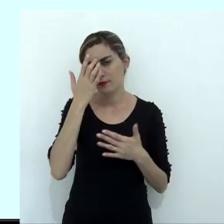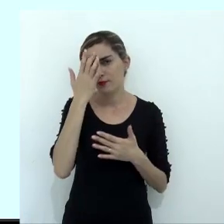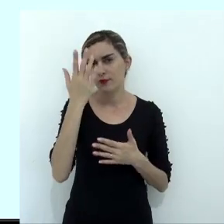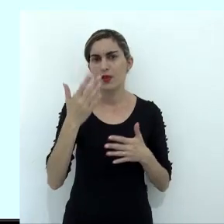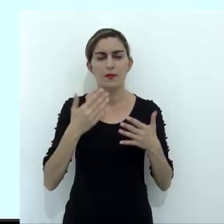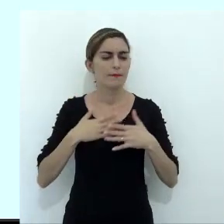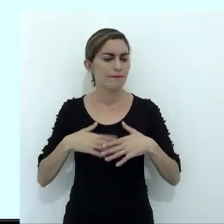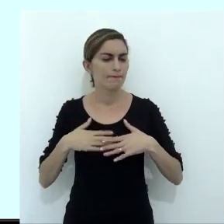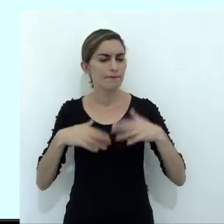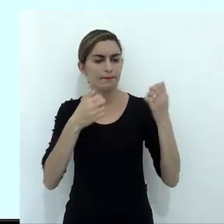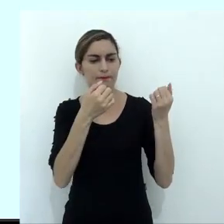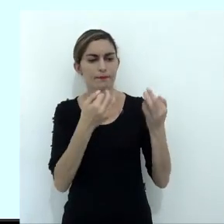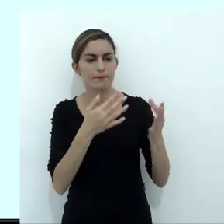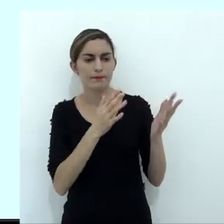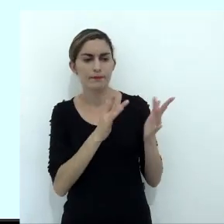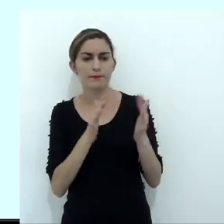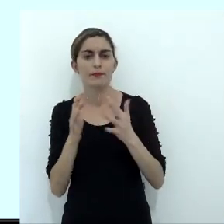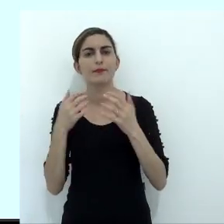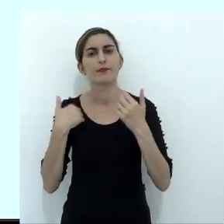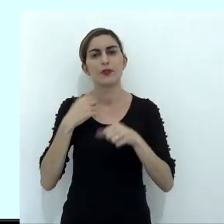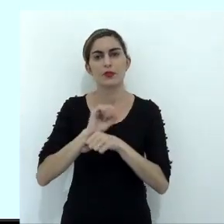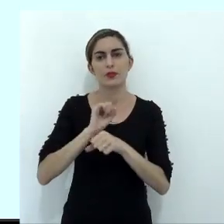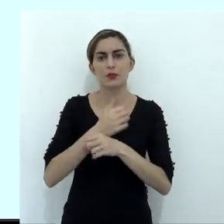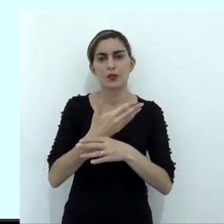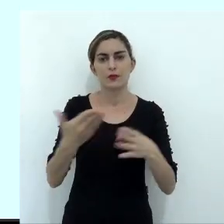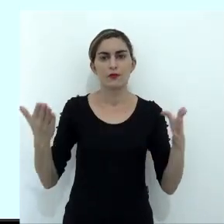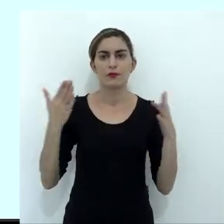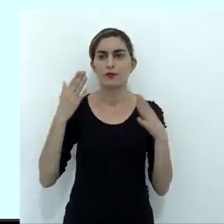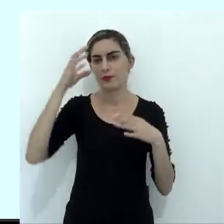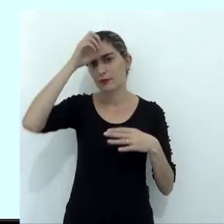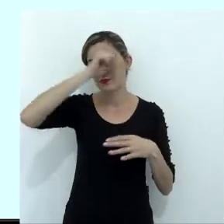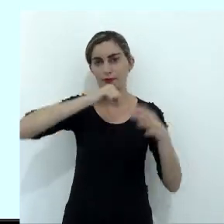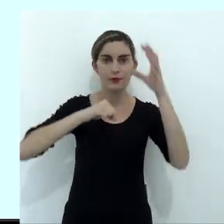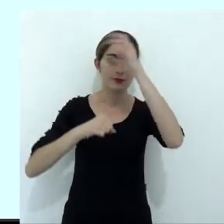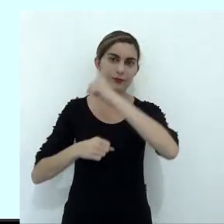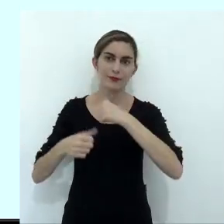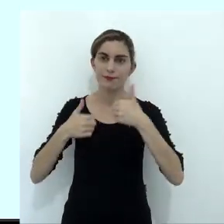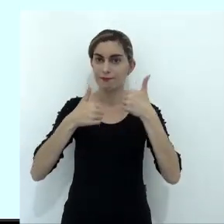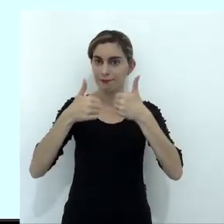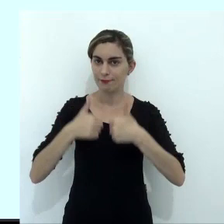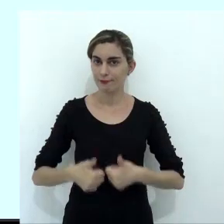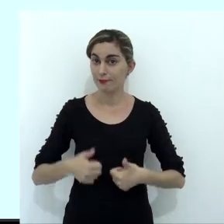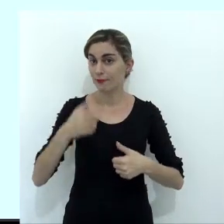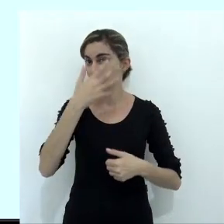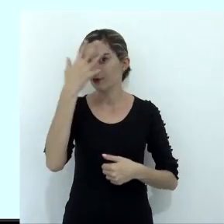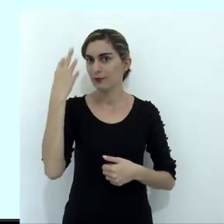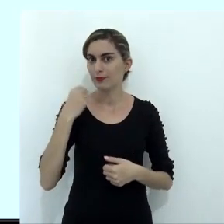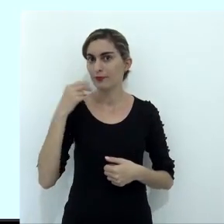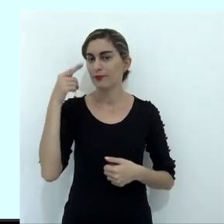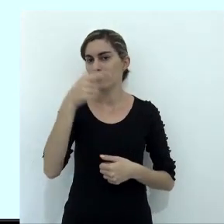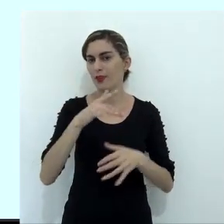tudo bem explicadinho para vocês. Esperamos que vocês tenham aprendido, que vocês tenham curtido. E